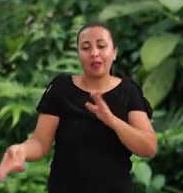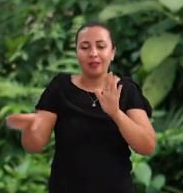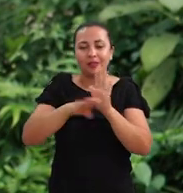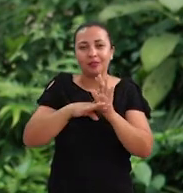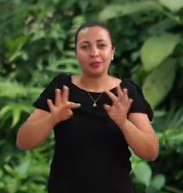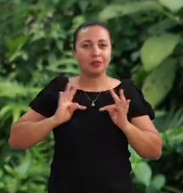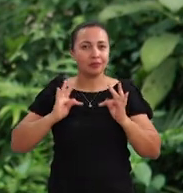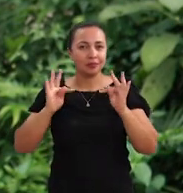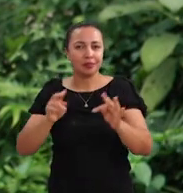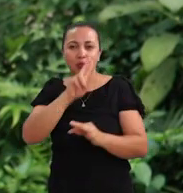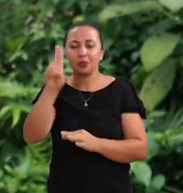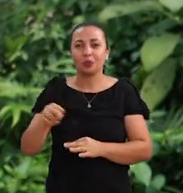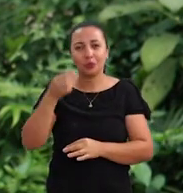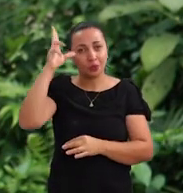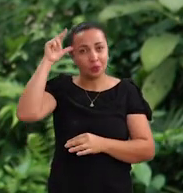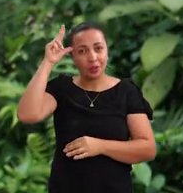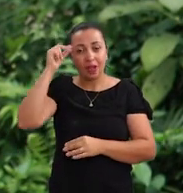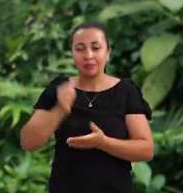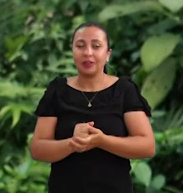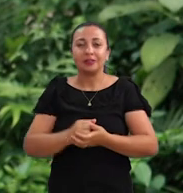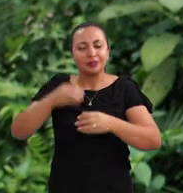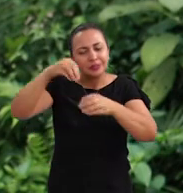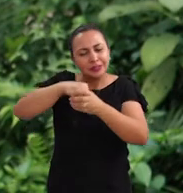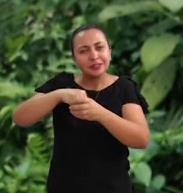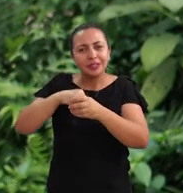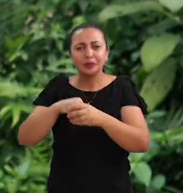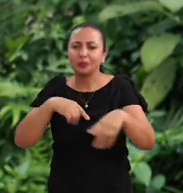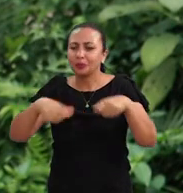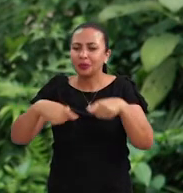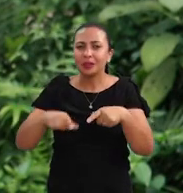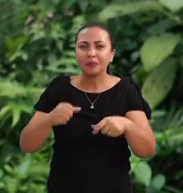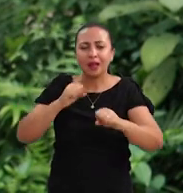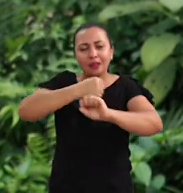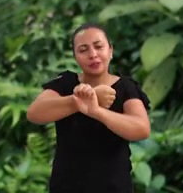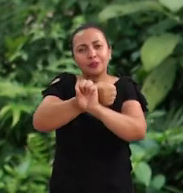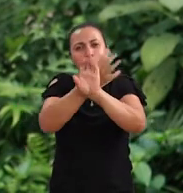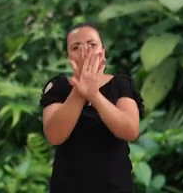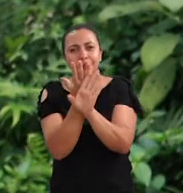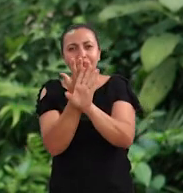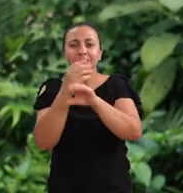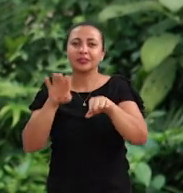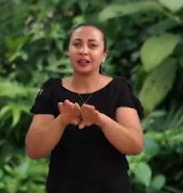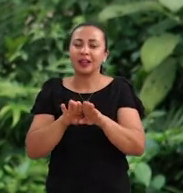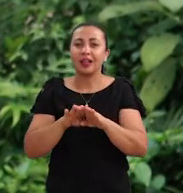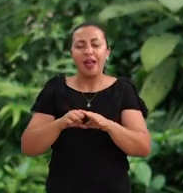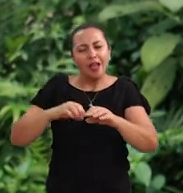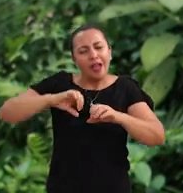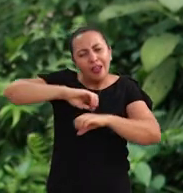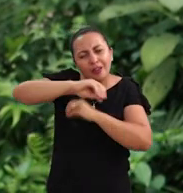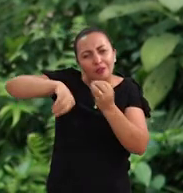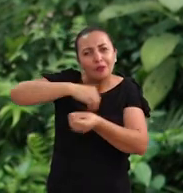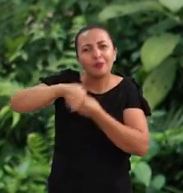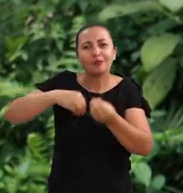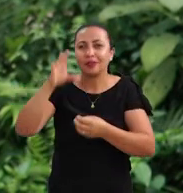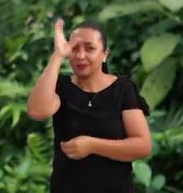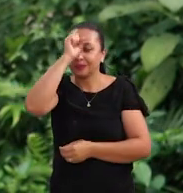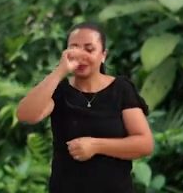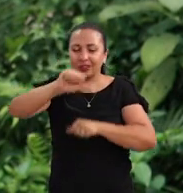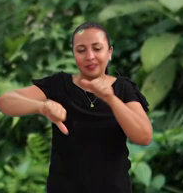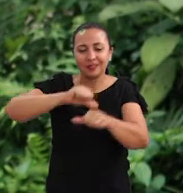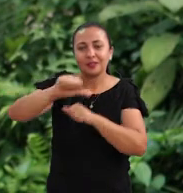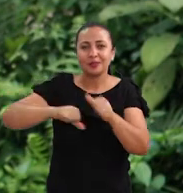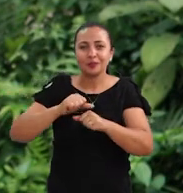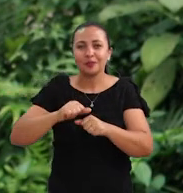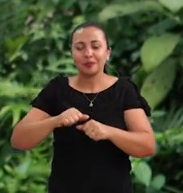fundo e trouxe a técnica do uso do cavalo dentro de uma abordagem multidisciplinar e interdisciplinar, envolvendo o aprendizado